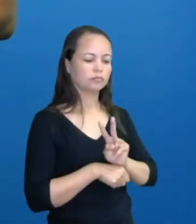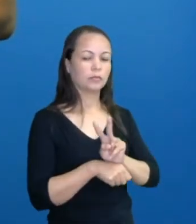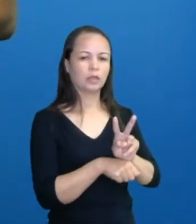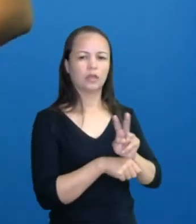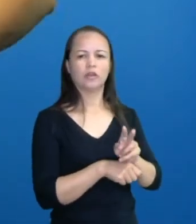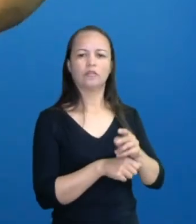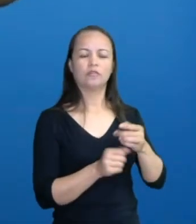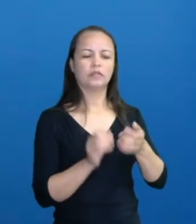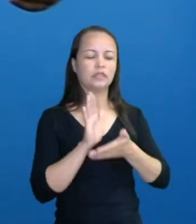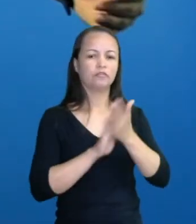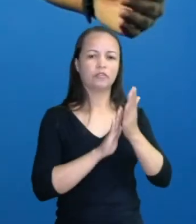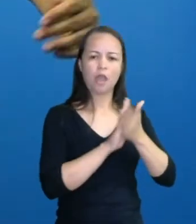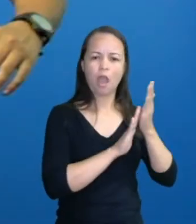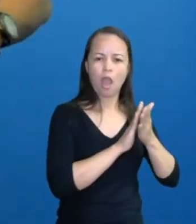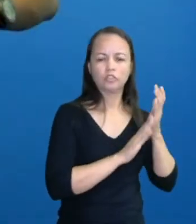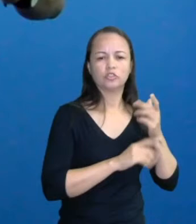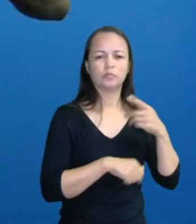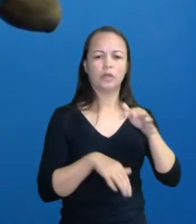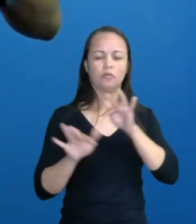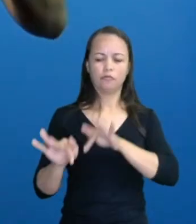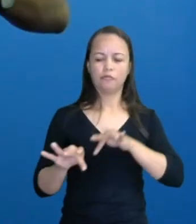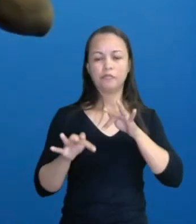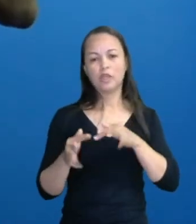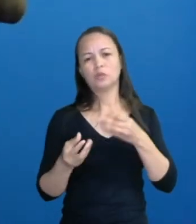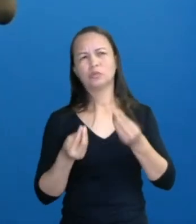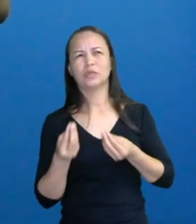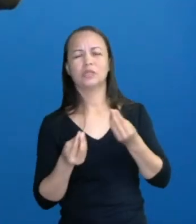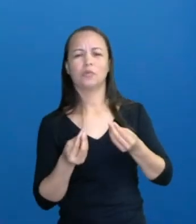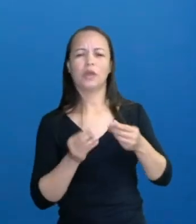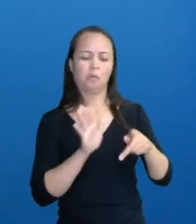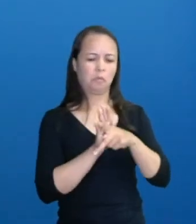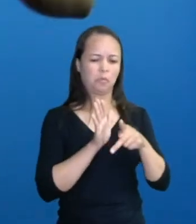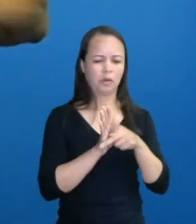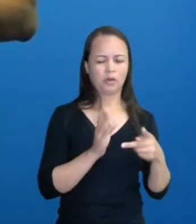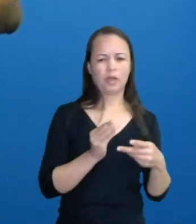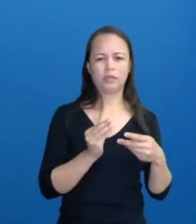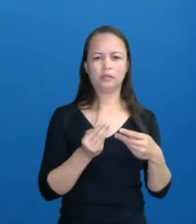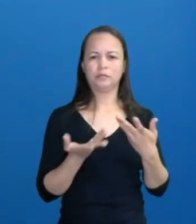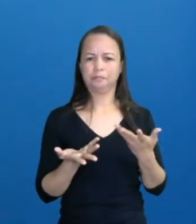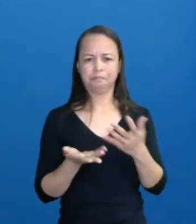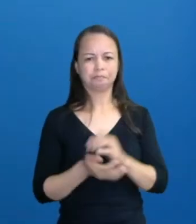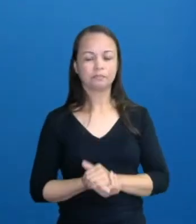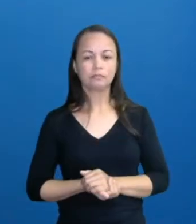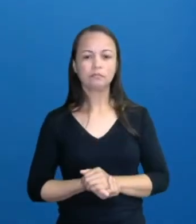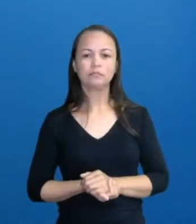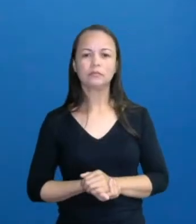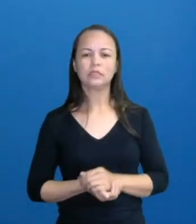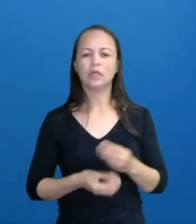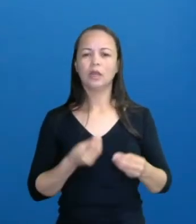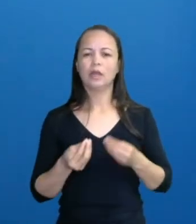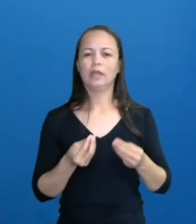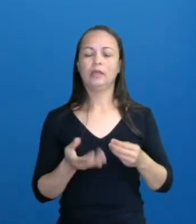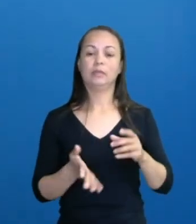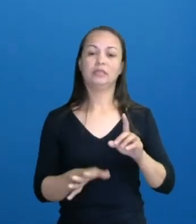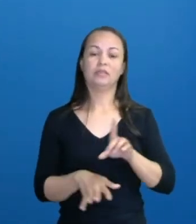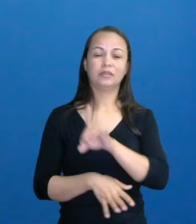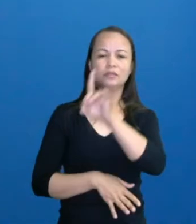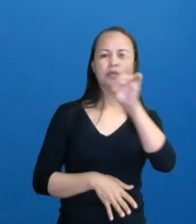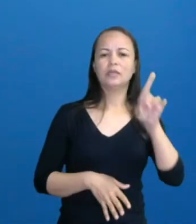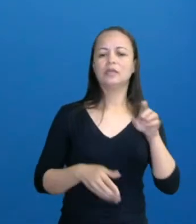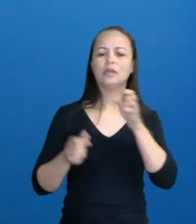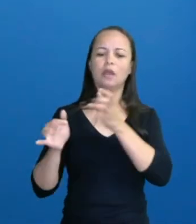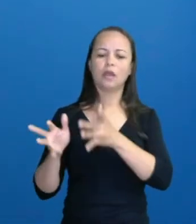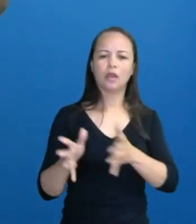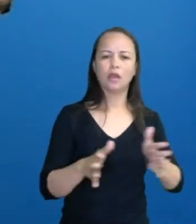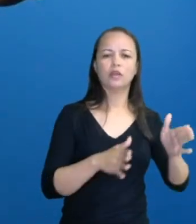as suas viagens pelo feudo, que não era uma coisa, não é uma propriedade que era dali para aqui. Eles passavam até dias